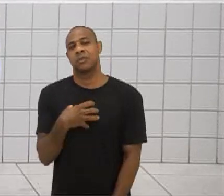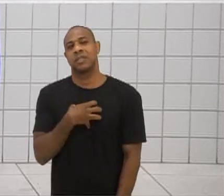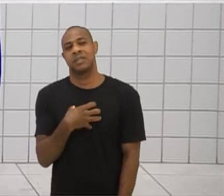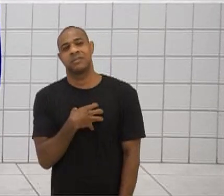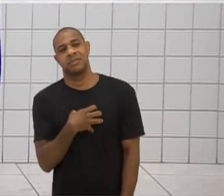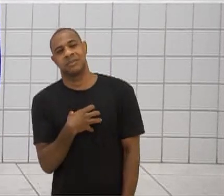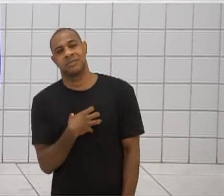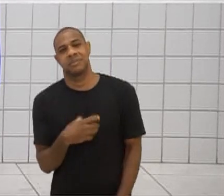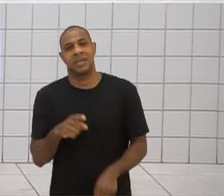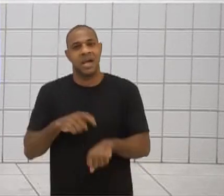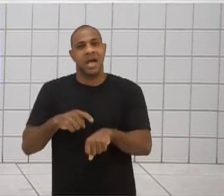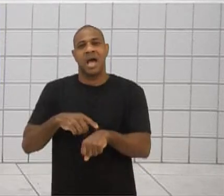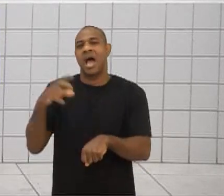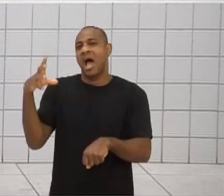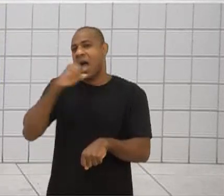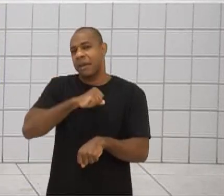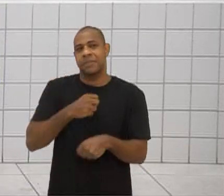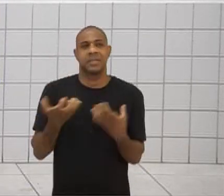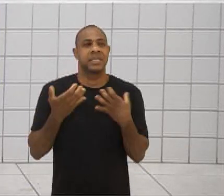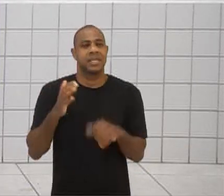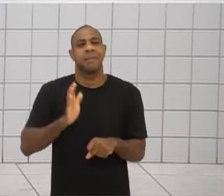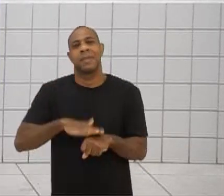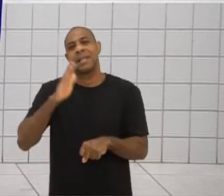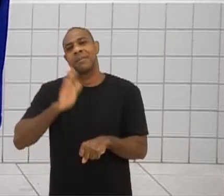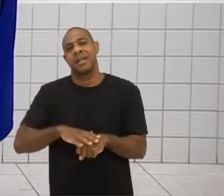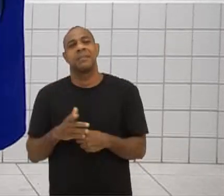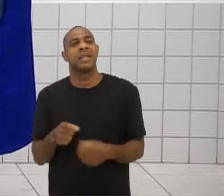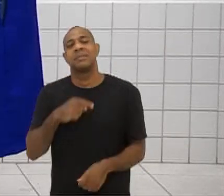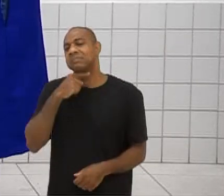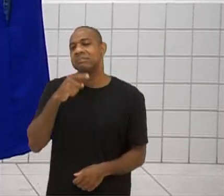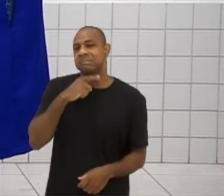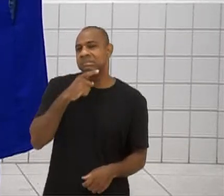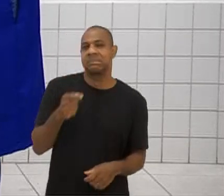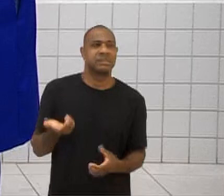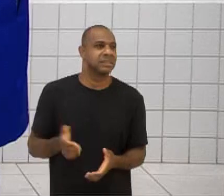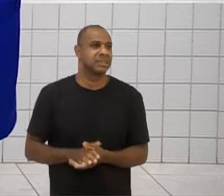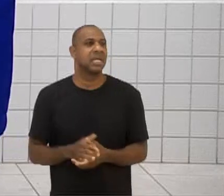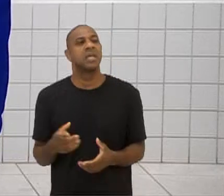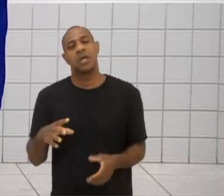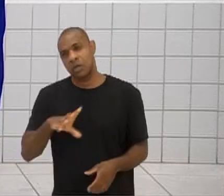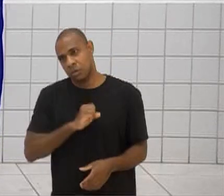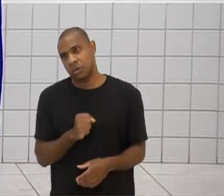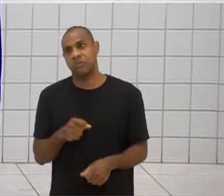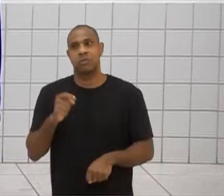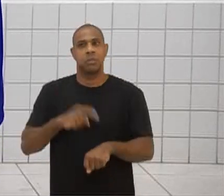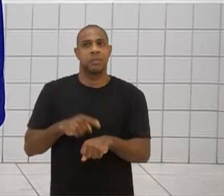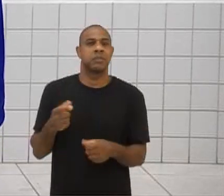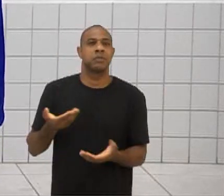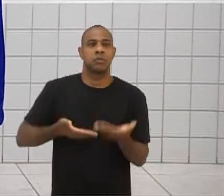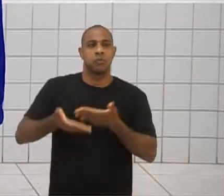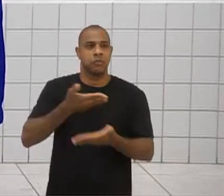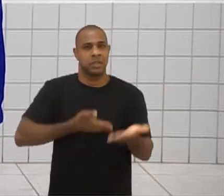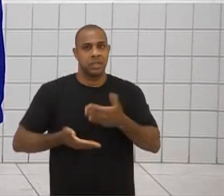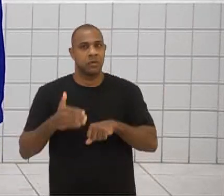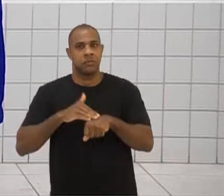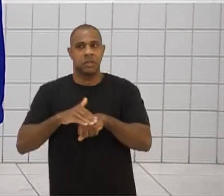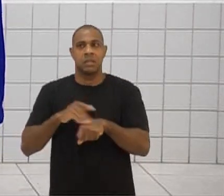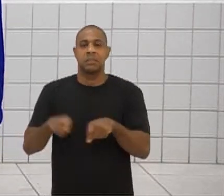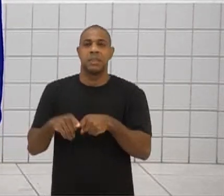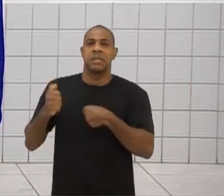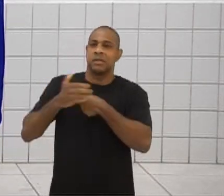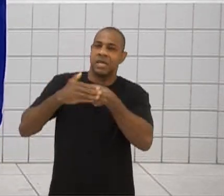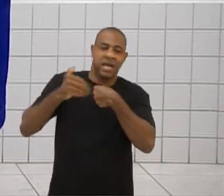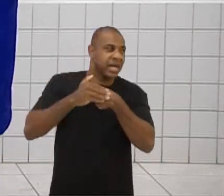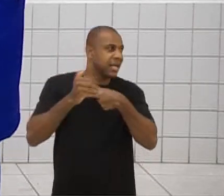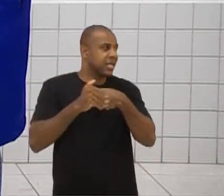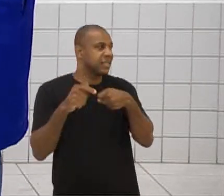passa muito rápido, eu queria mais, mas não dá. A gente gosta desse momento de poder conversar com vocês e também receber o carinho de